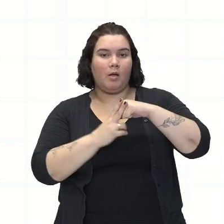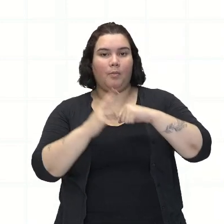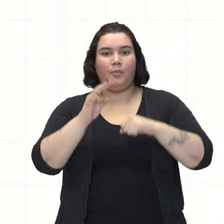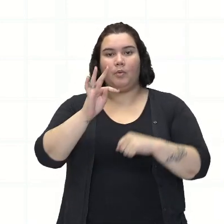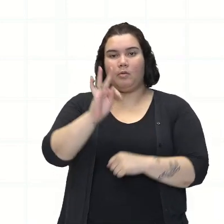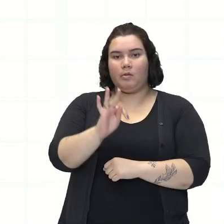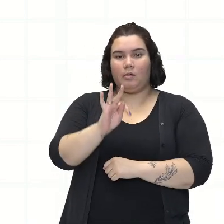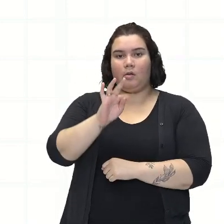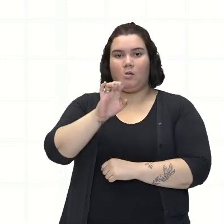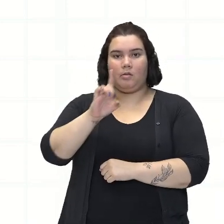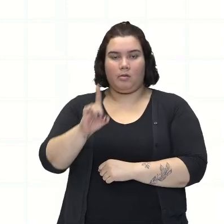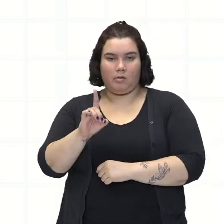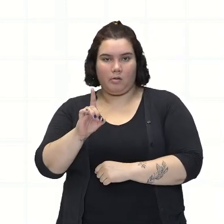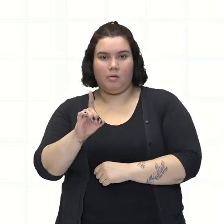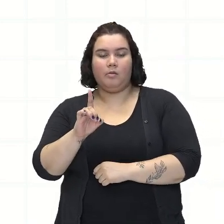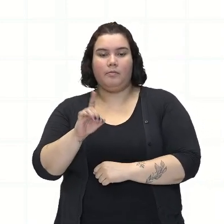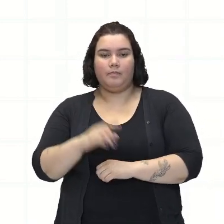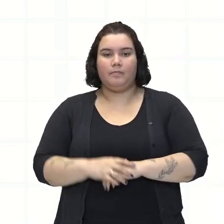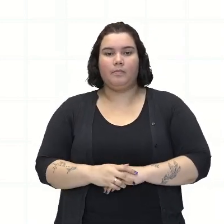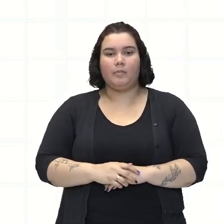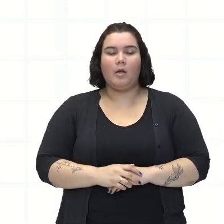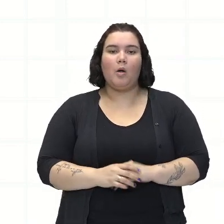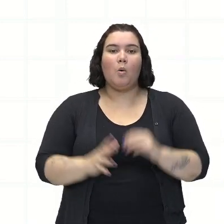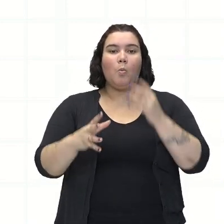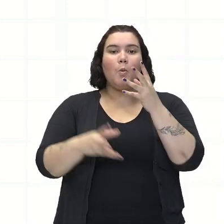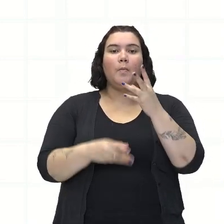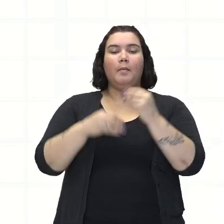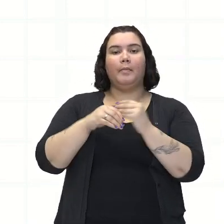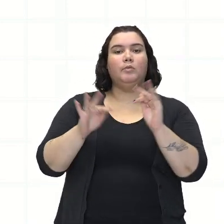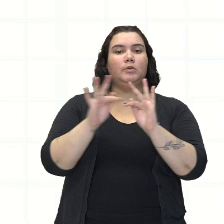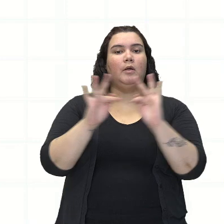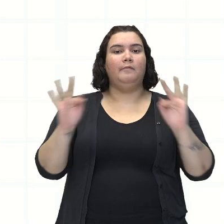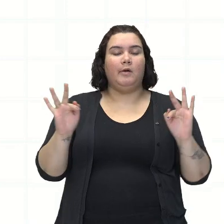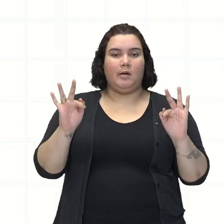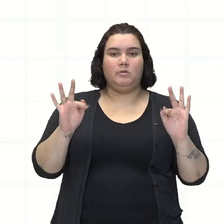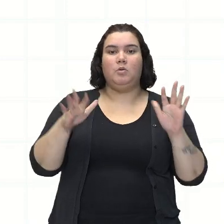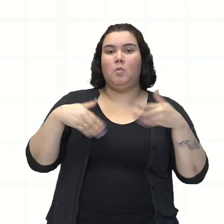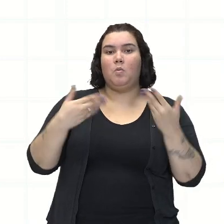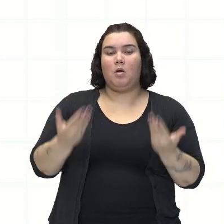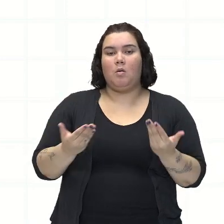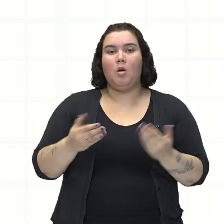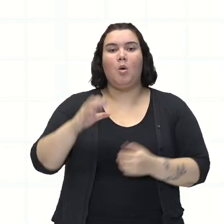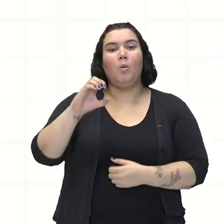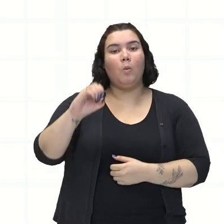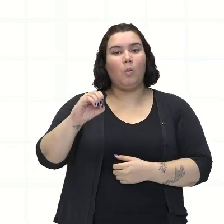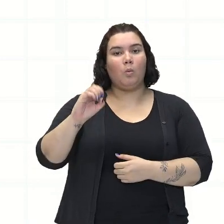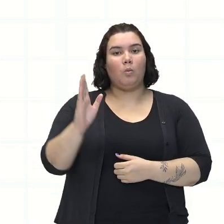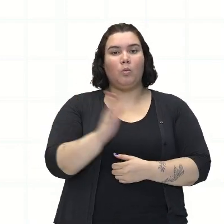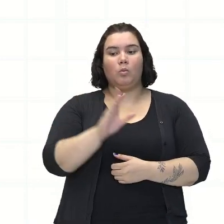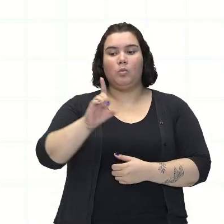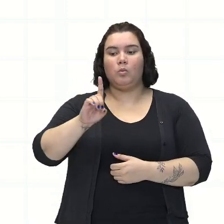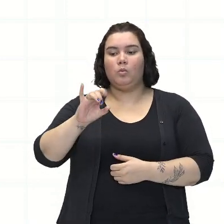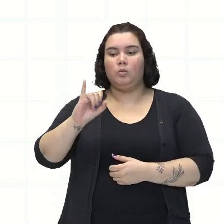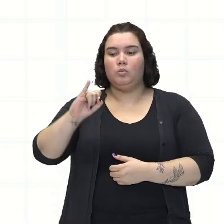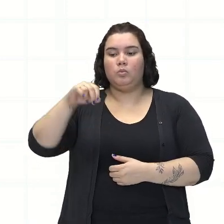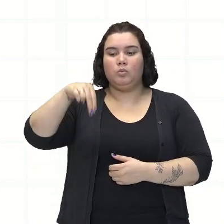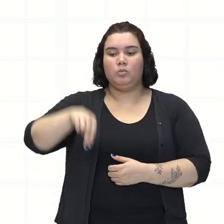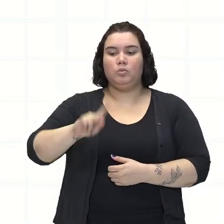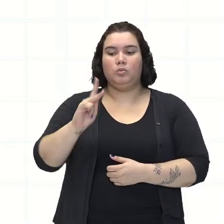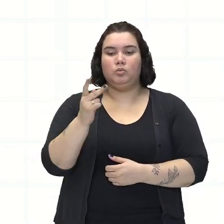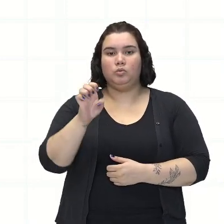direto. O dinheiro é o complemento, que quem encontra, encontra algo.